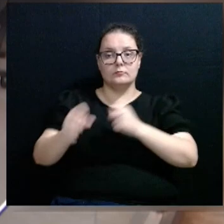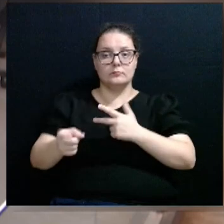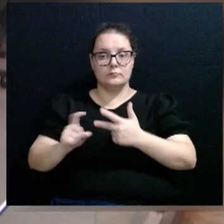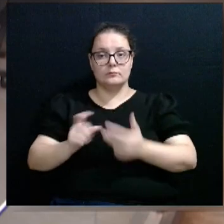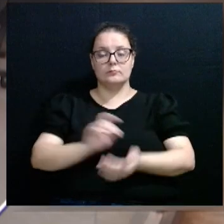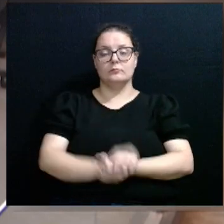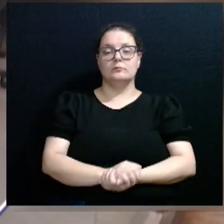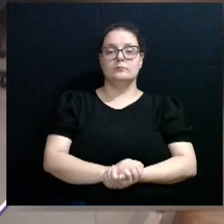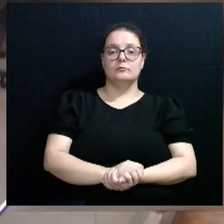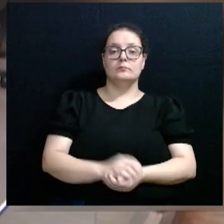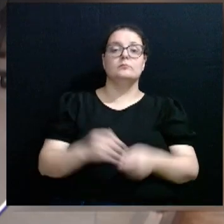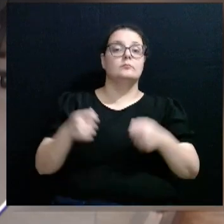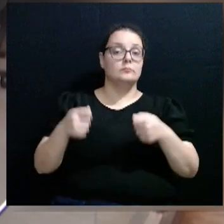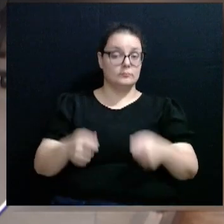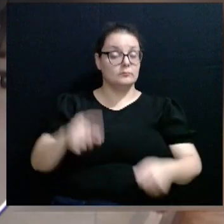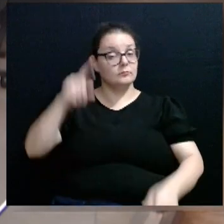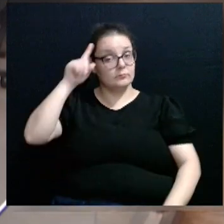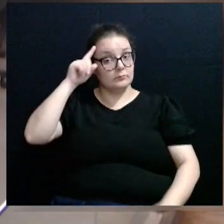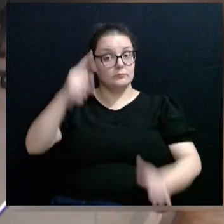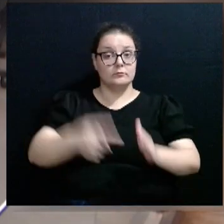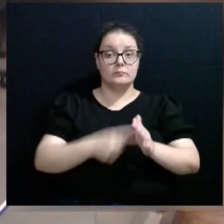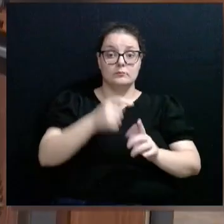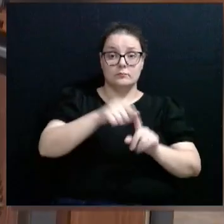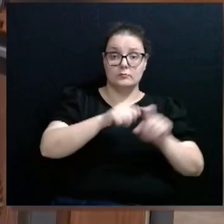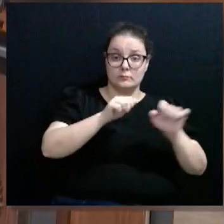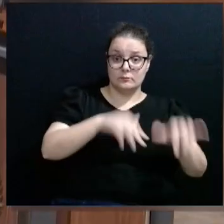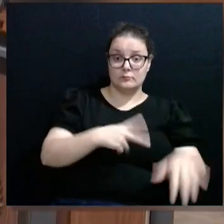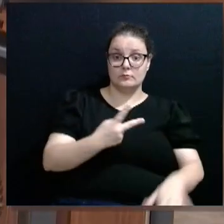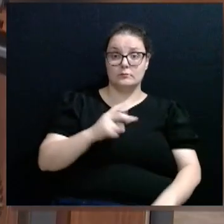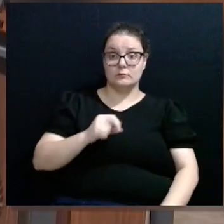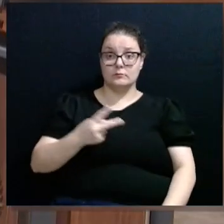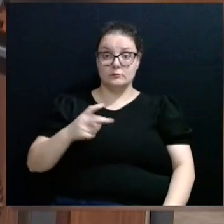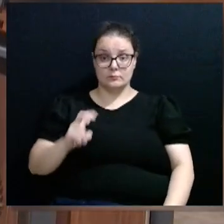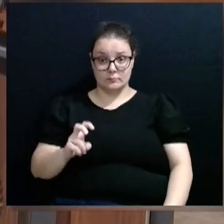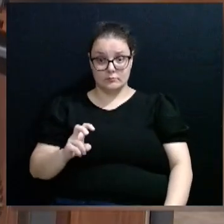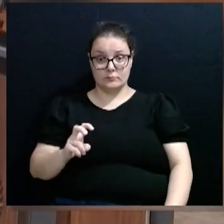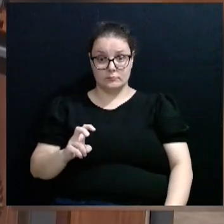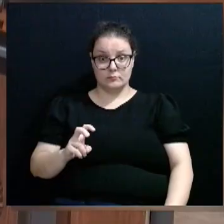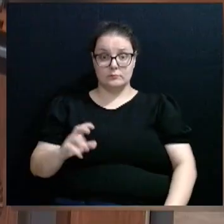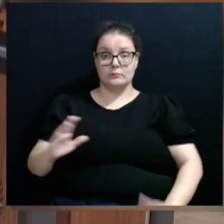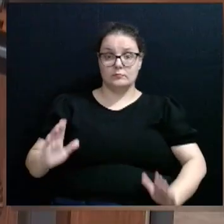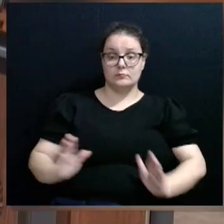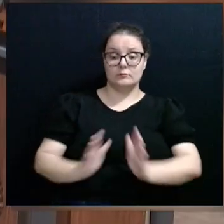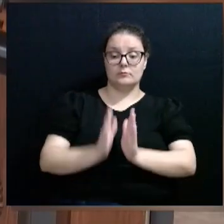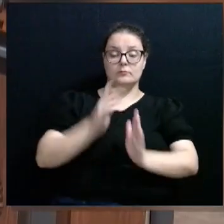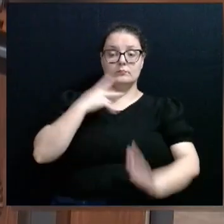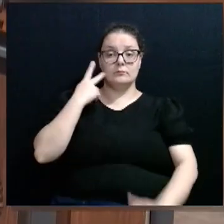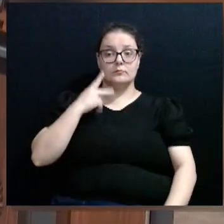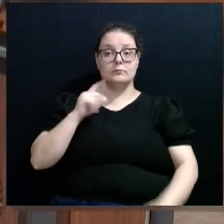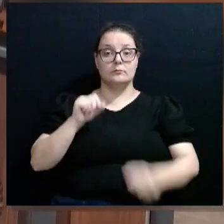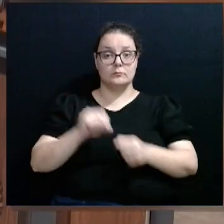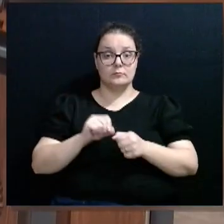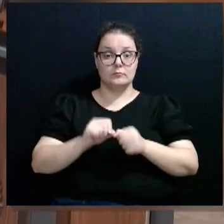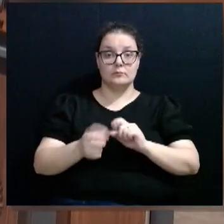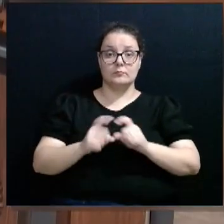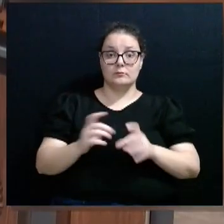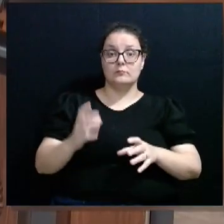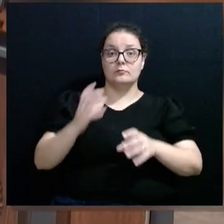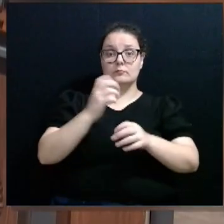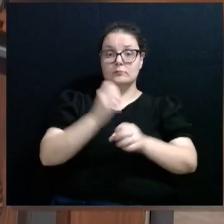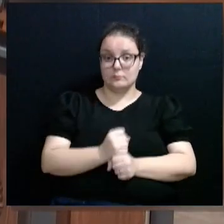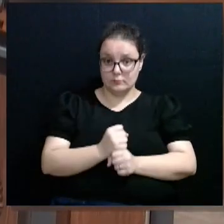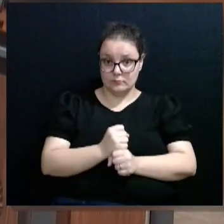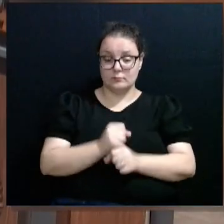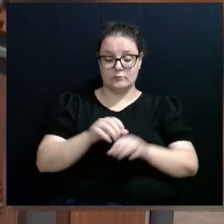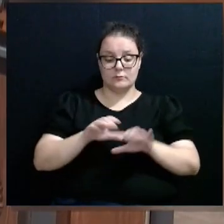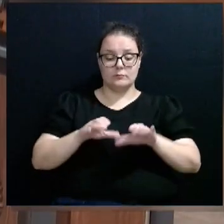oficialmente no dia 1º de setembro de 2025, a Frente Parlamentar realizou uma reunião conjunta com a Comissão de